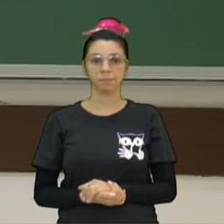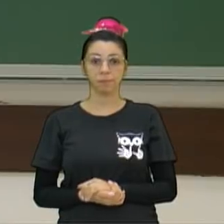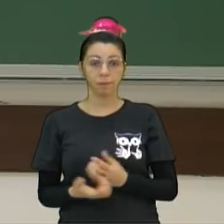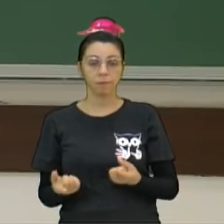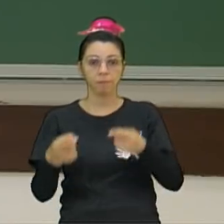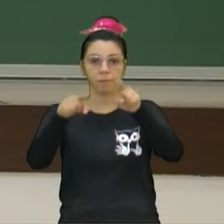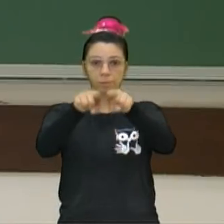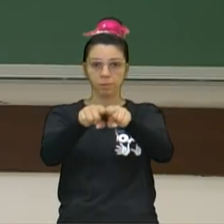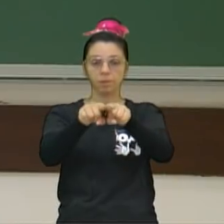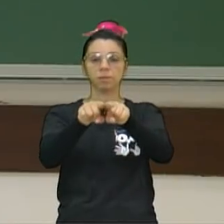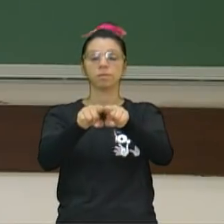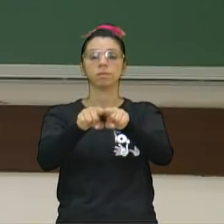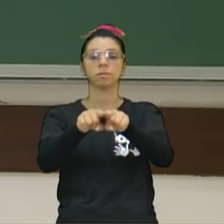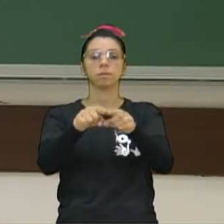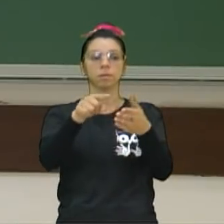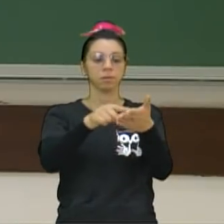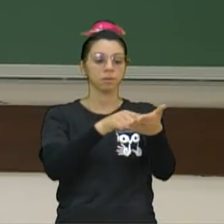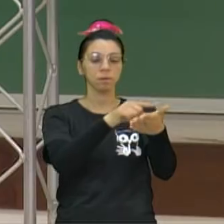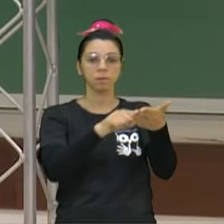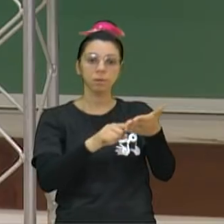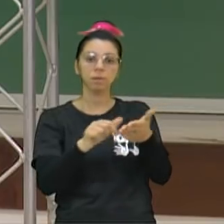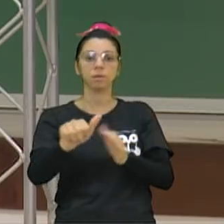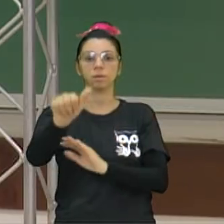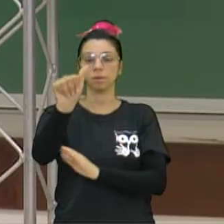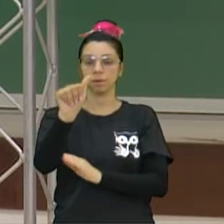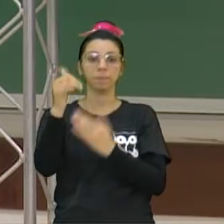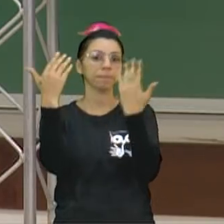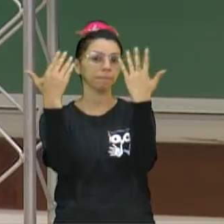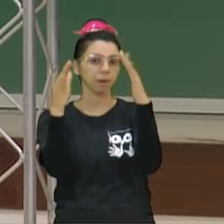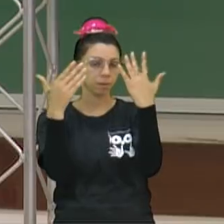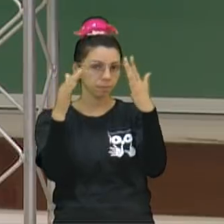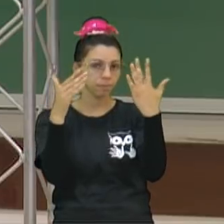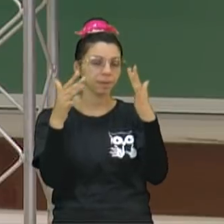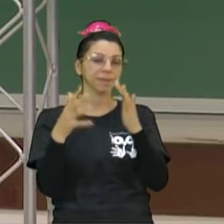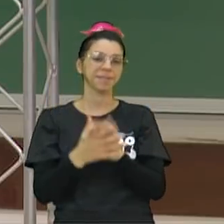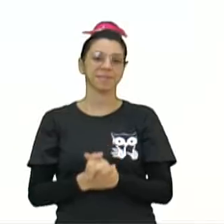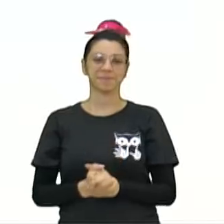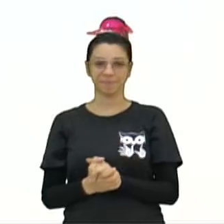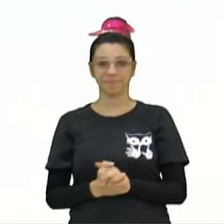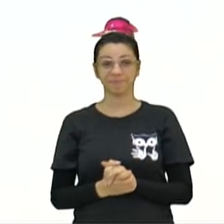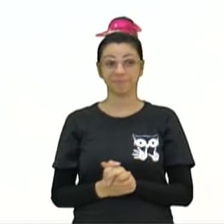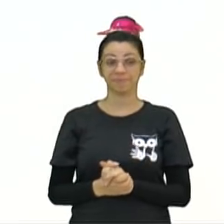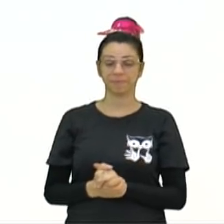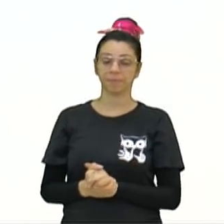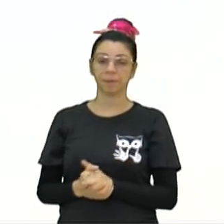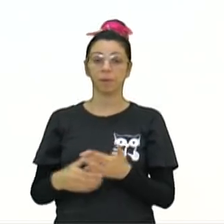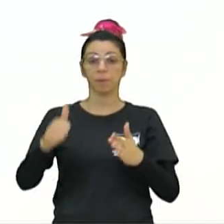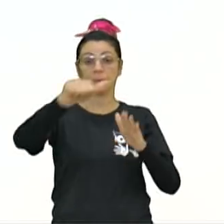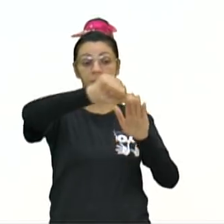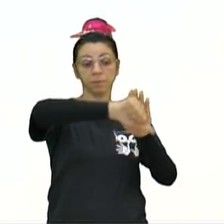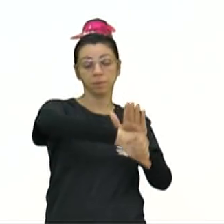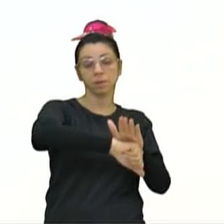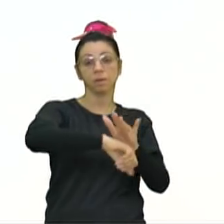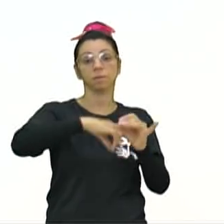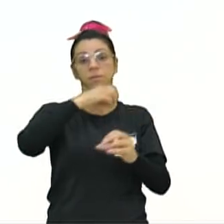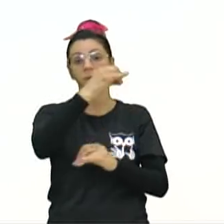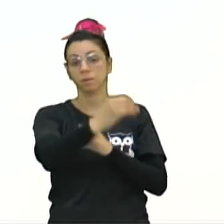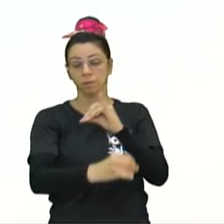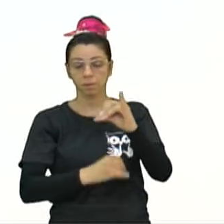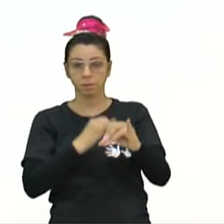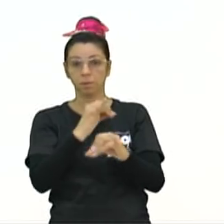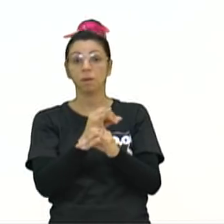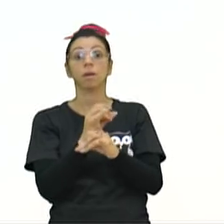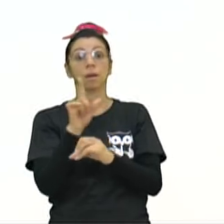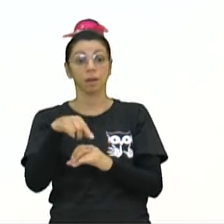Retornando então, galera, quem marcou um X na letra A, parabéns, acertou mais essa, né? Então, os crimes cibernéticos são passíveis de pena